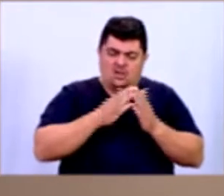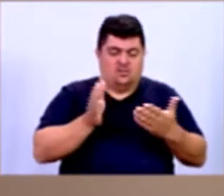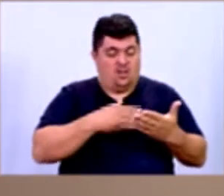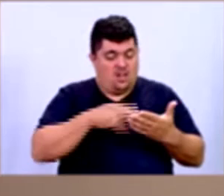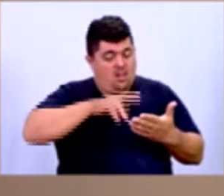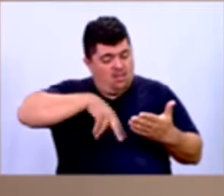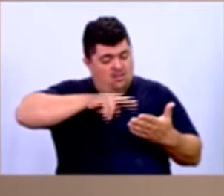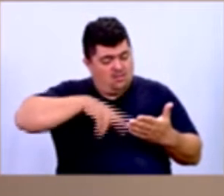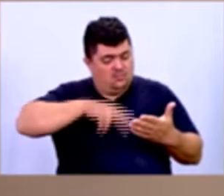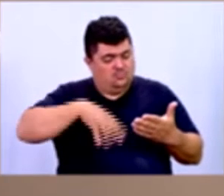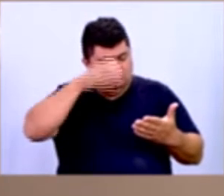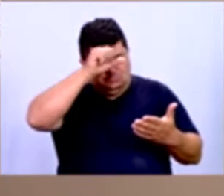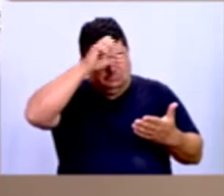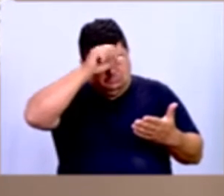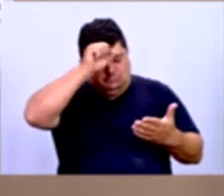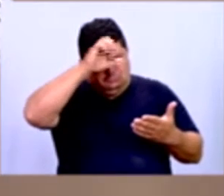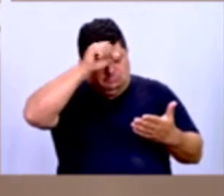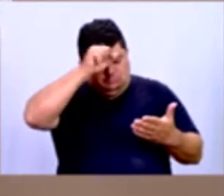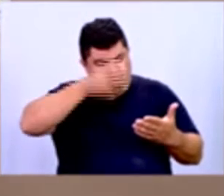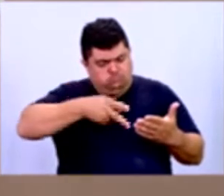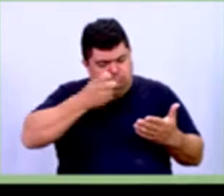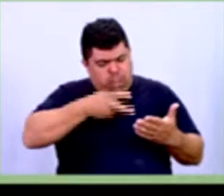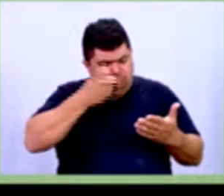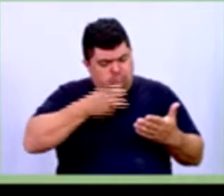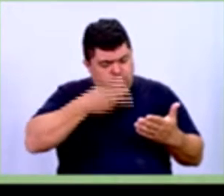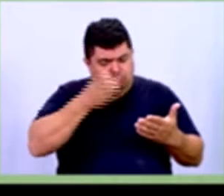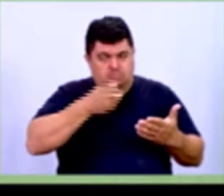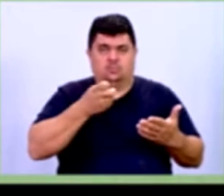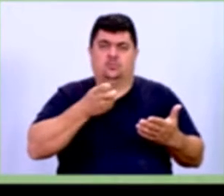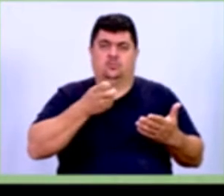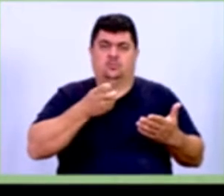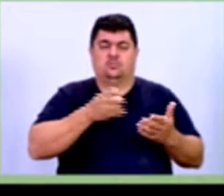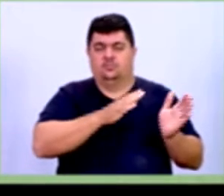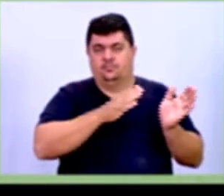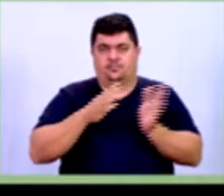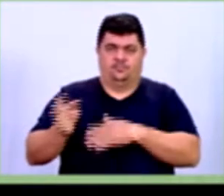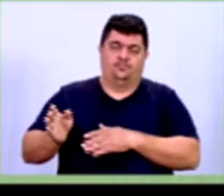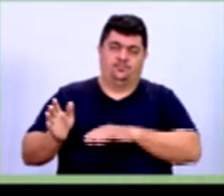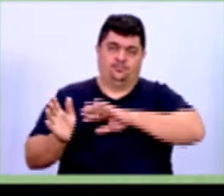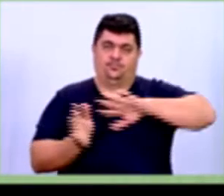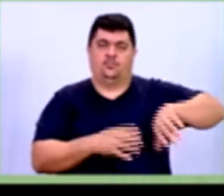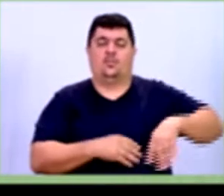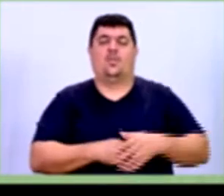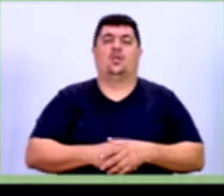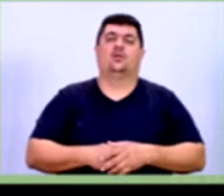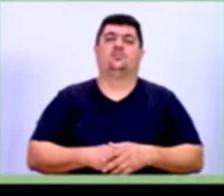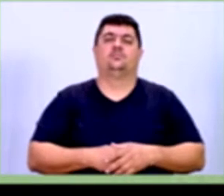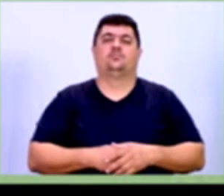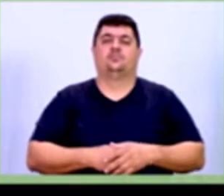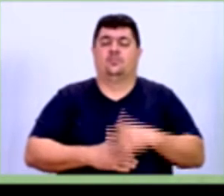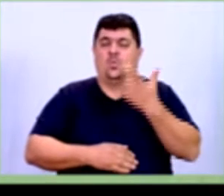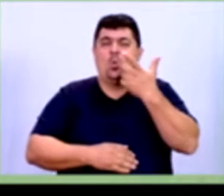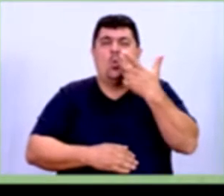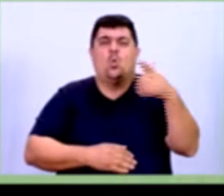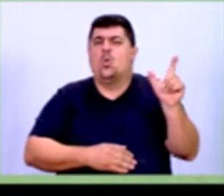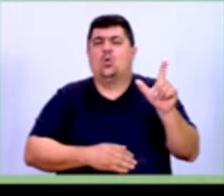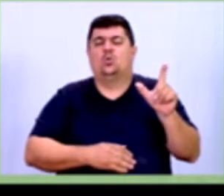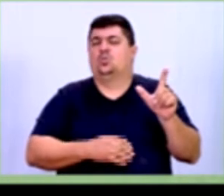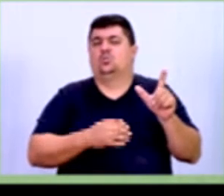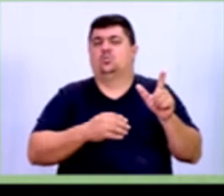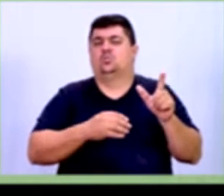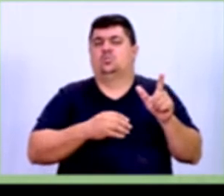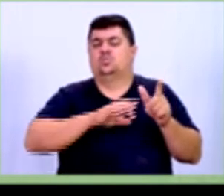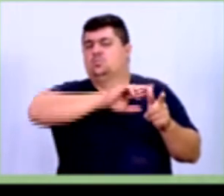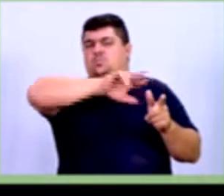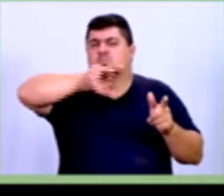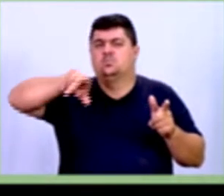na sua aprendizagem diária. A partir disso aí, nós vamos também refletir sobre outros materiais.